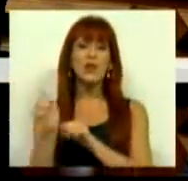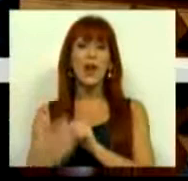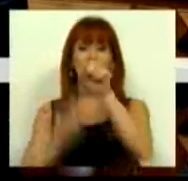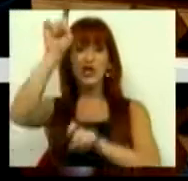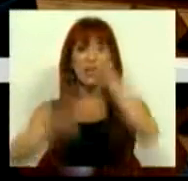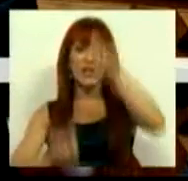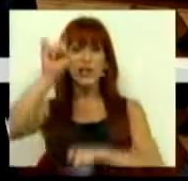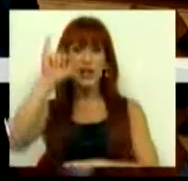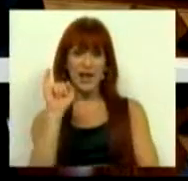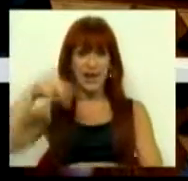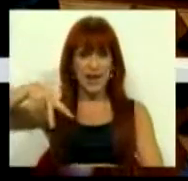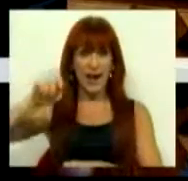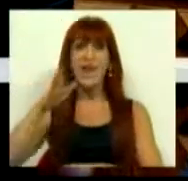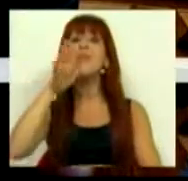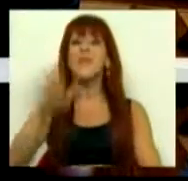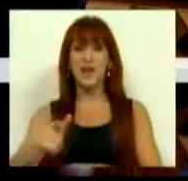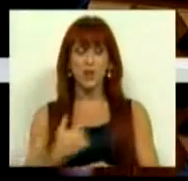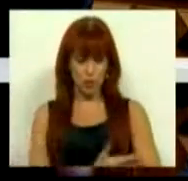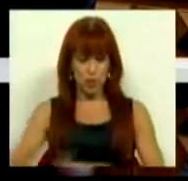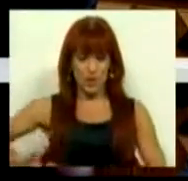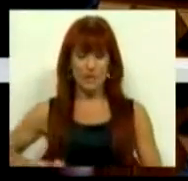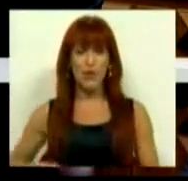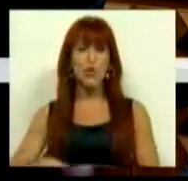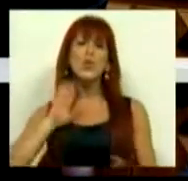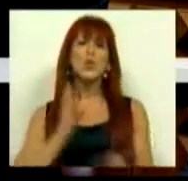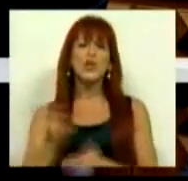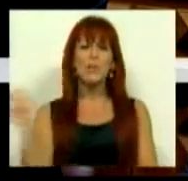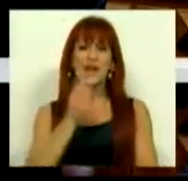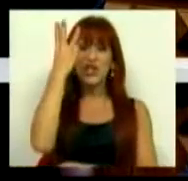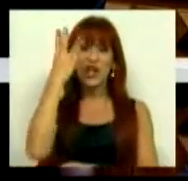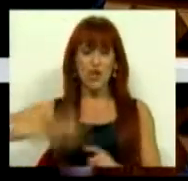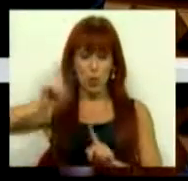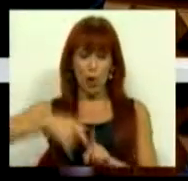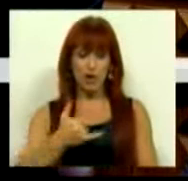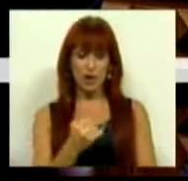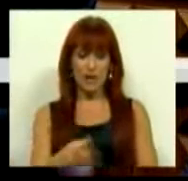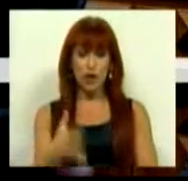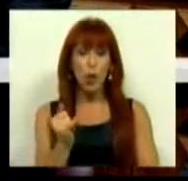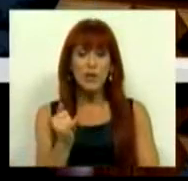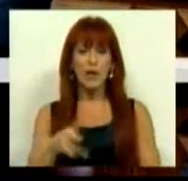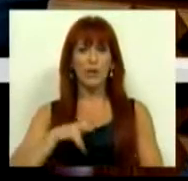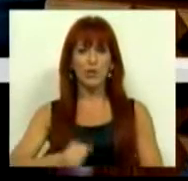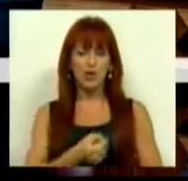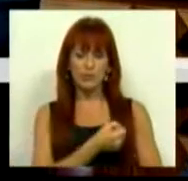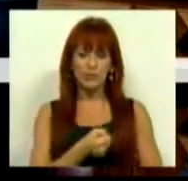Estatística disse que o desemprego no último trimestre de 2012 em Portugal foi